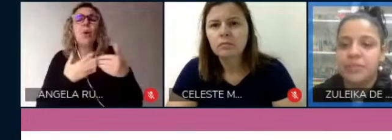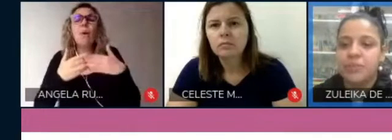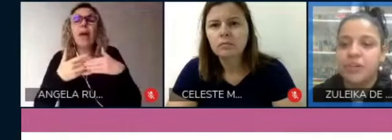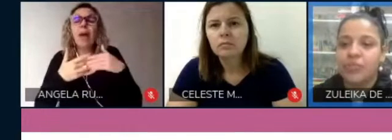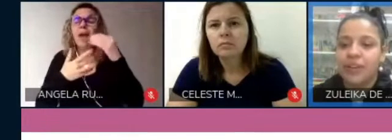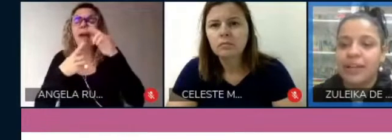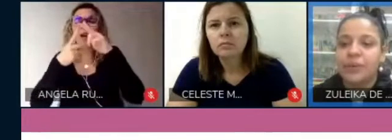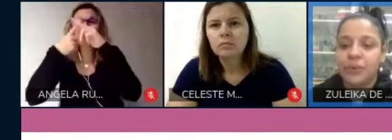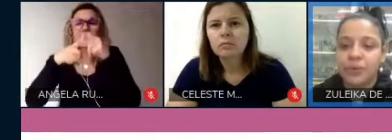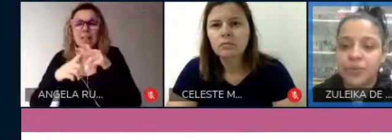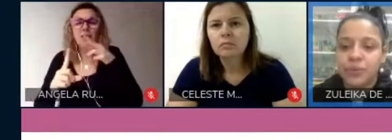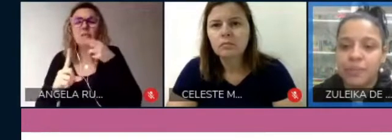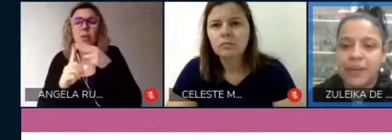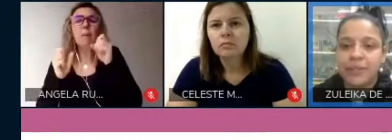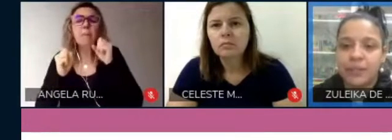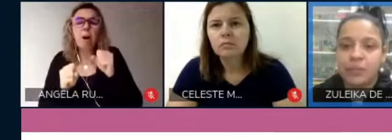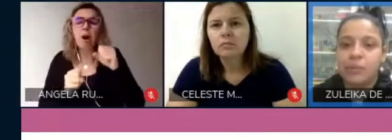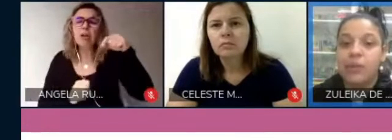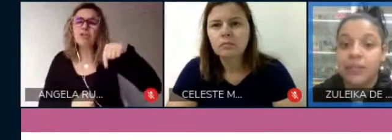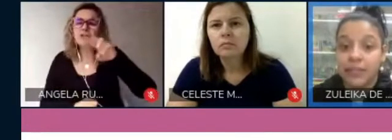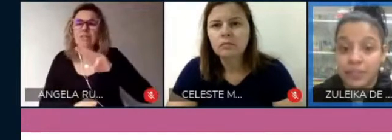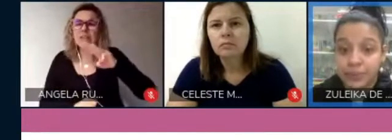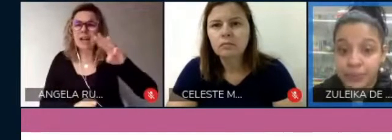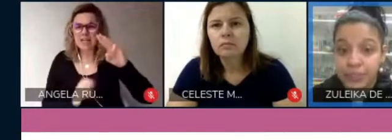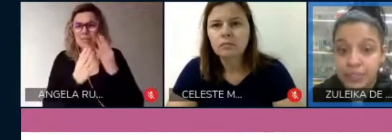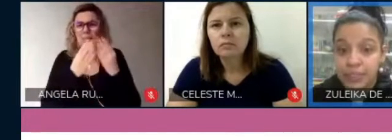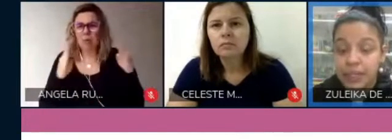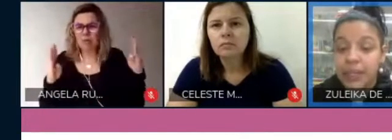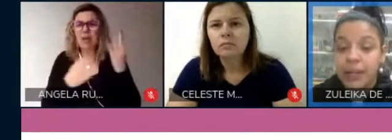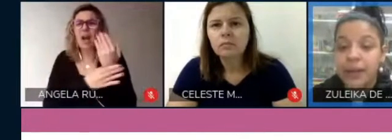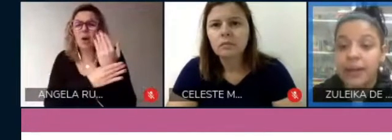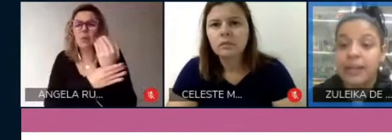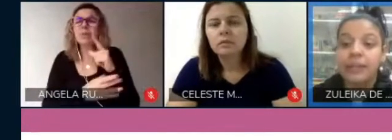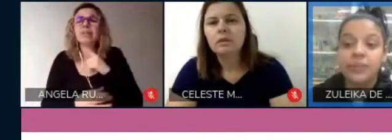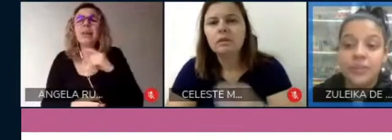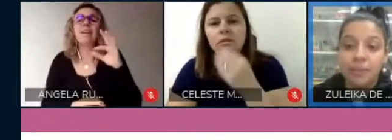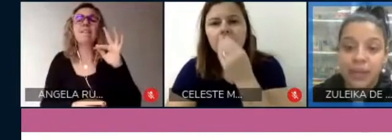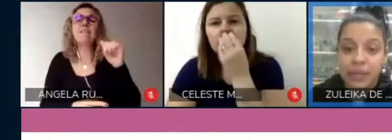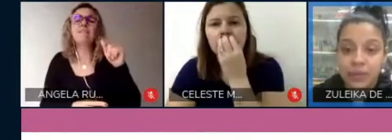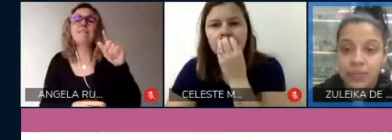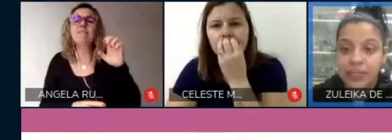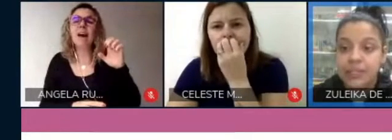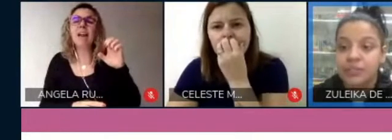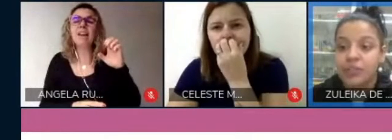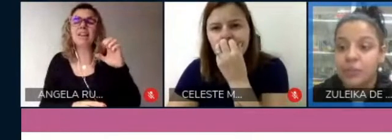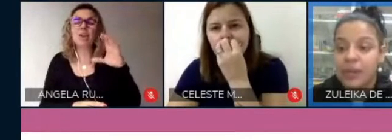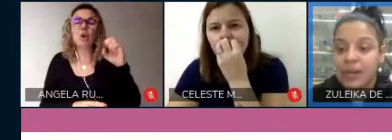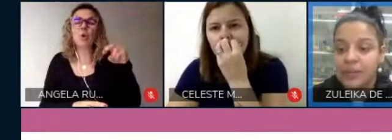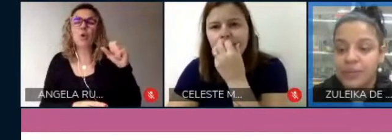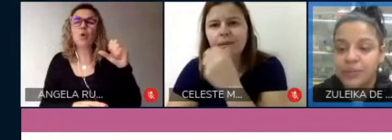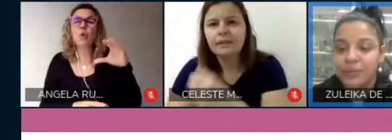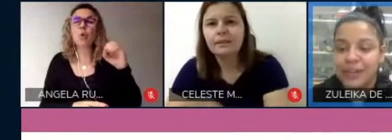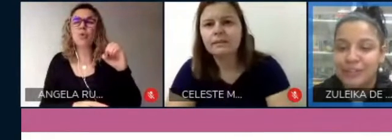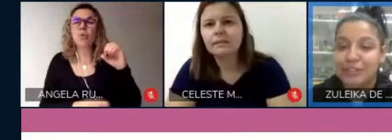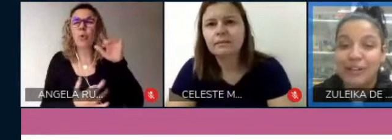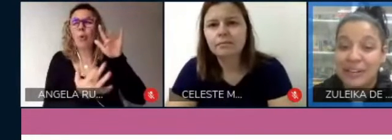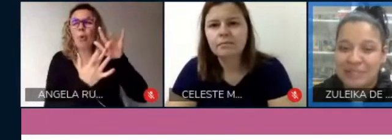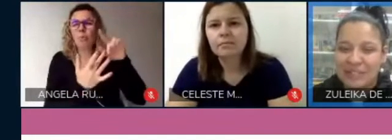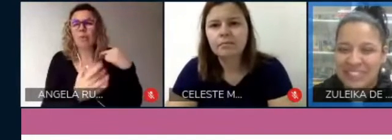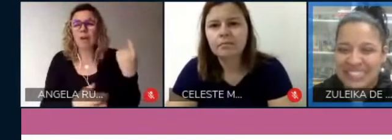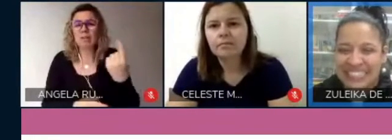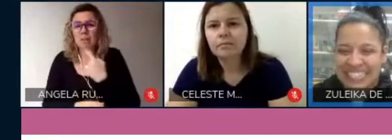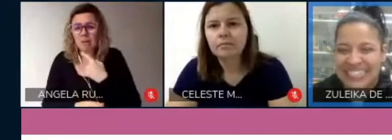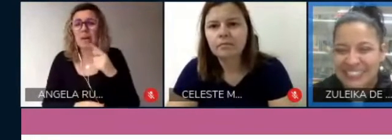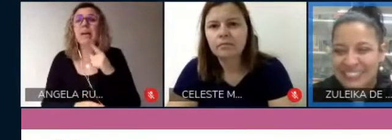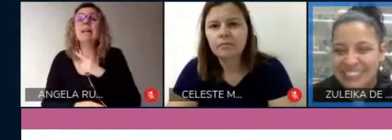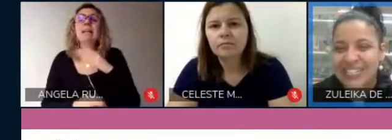é possível usar o Fale Conosco no página do Bibliotecas URGS, né? Além dos e-mails, tem esse formulário de contato, não